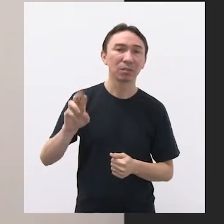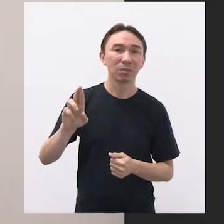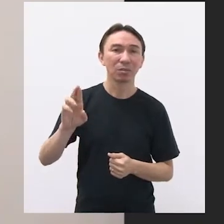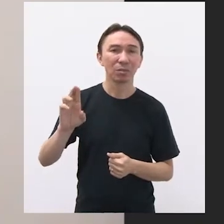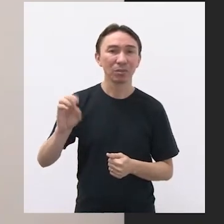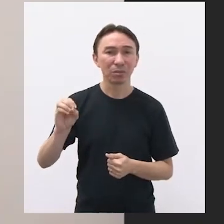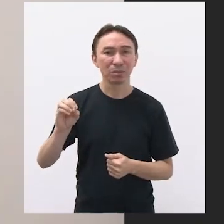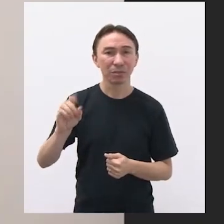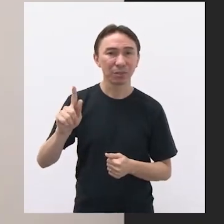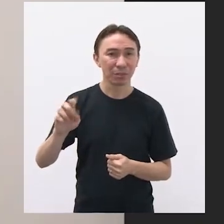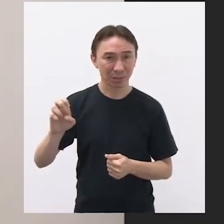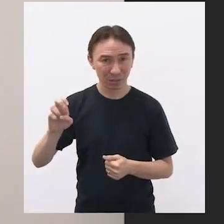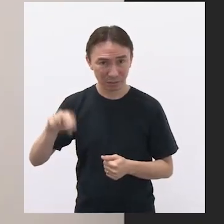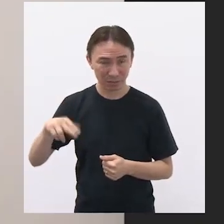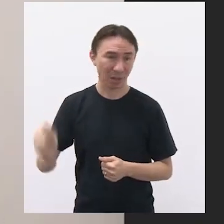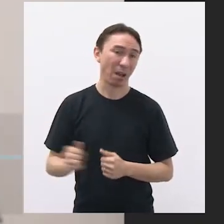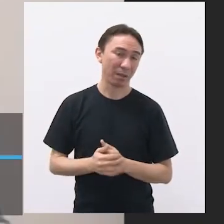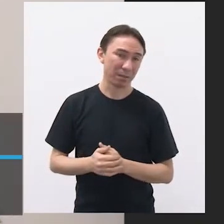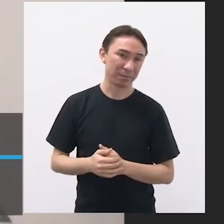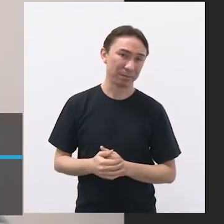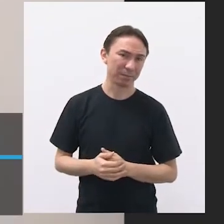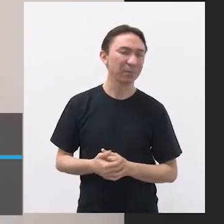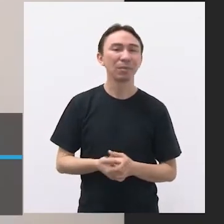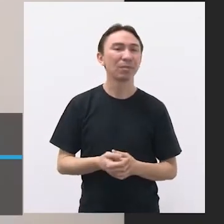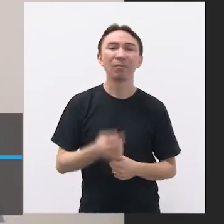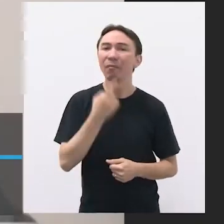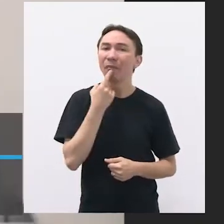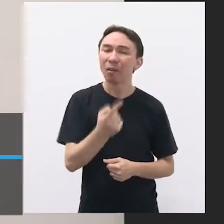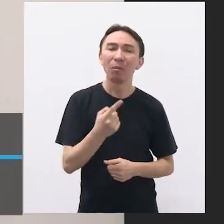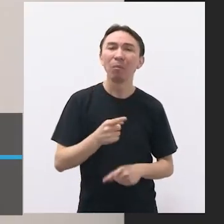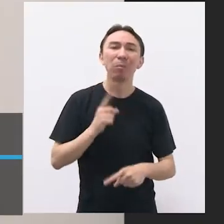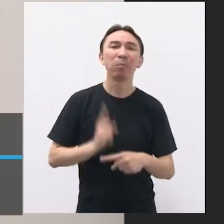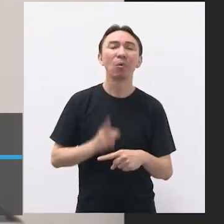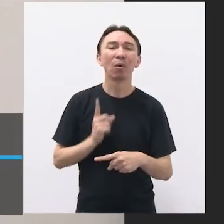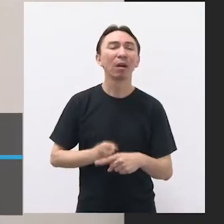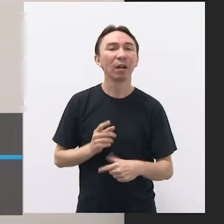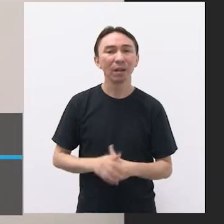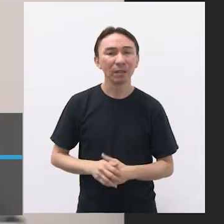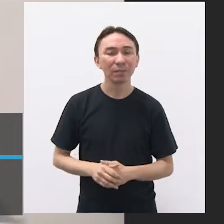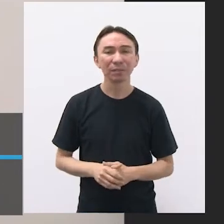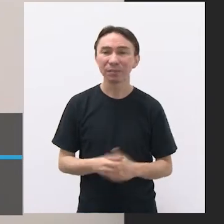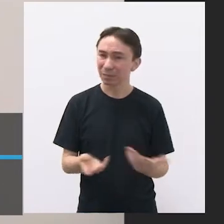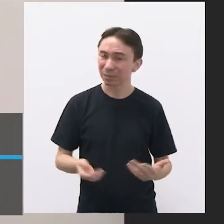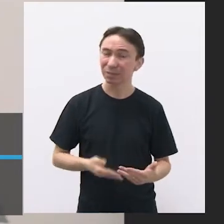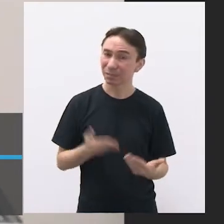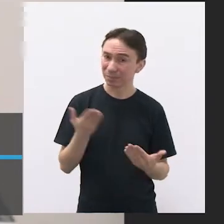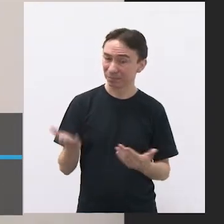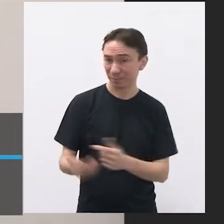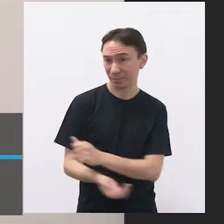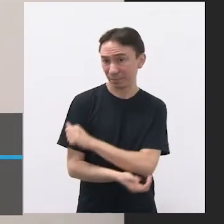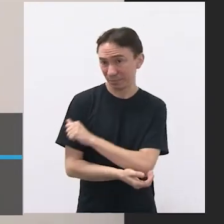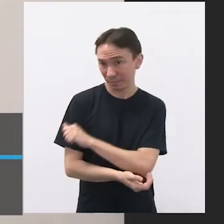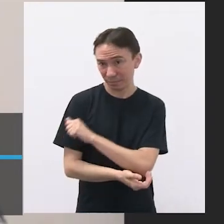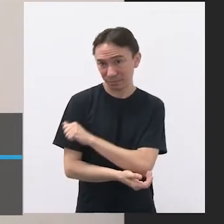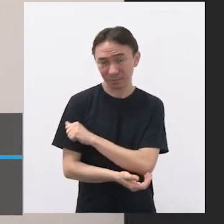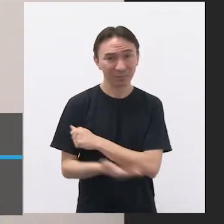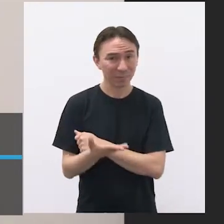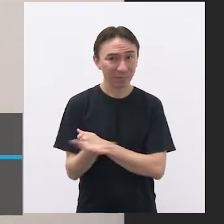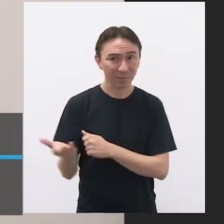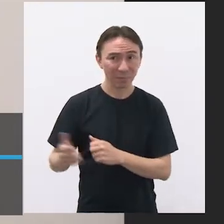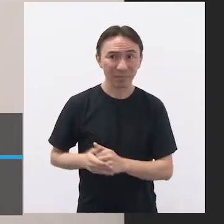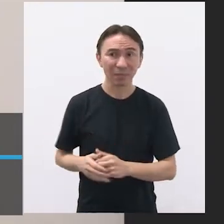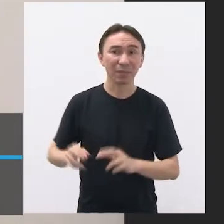dizendo isso para vocês? Porque, quando a gente olhar para os nossos estudantes, entender que eles são múltiplos, elas